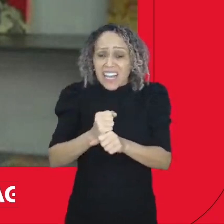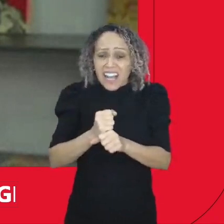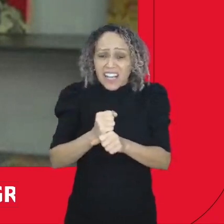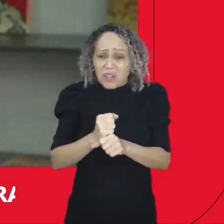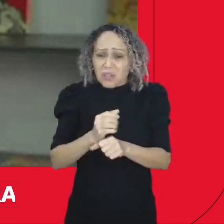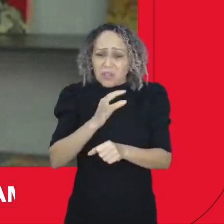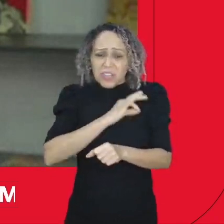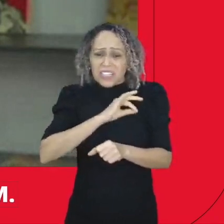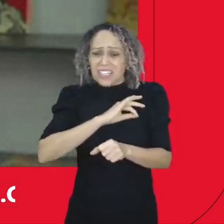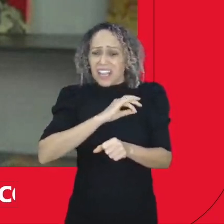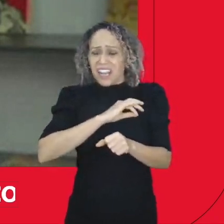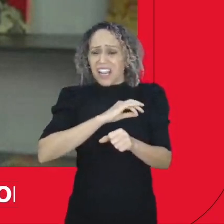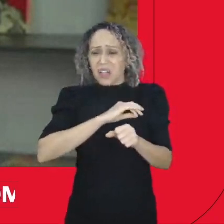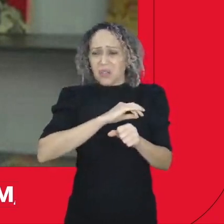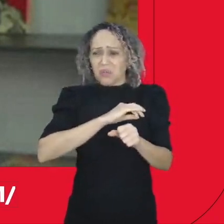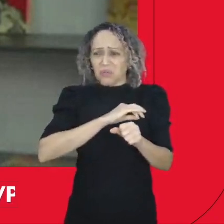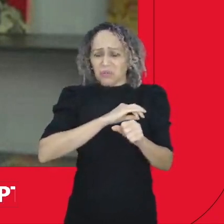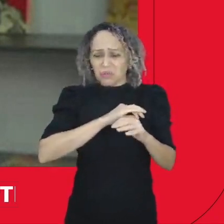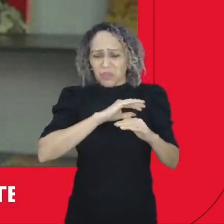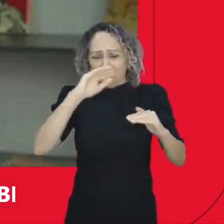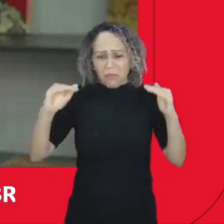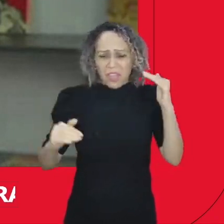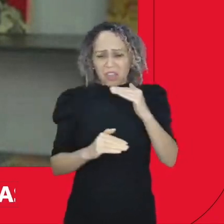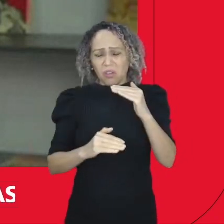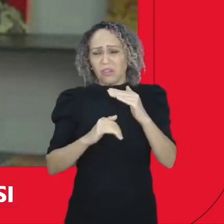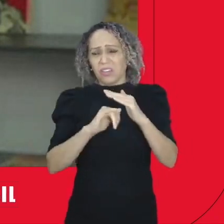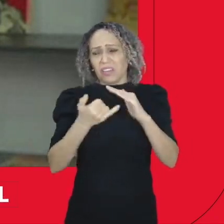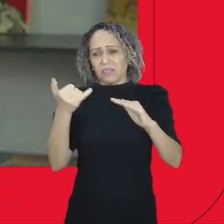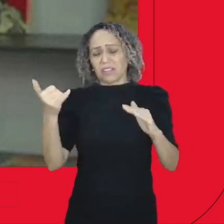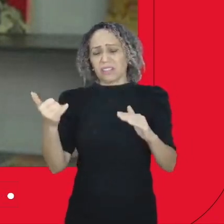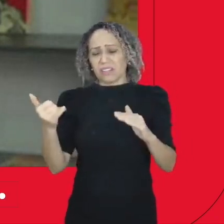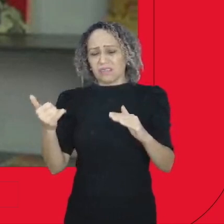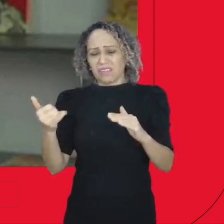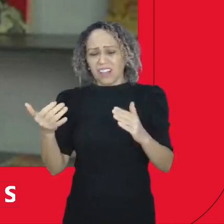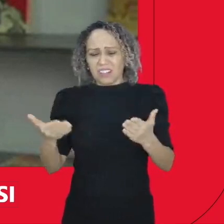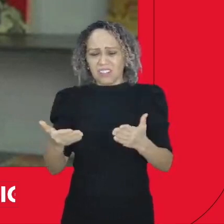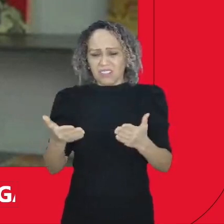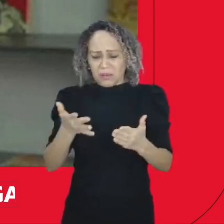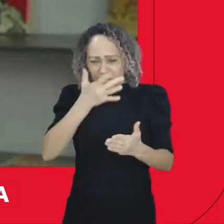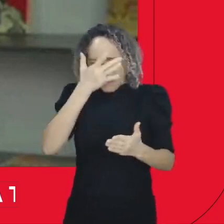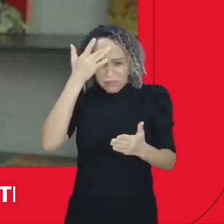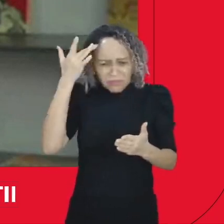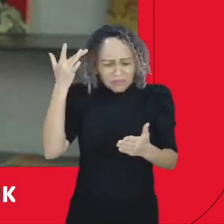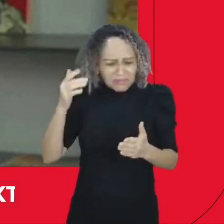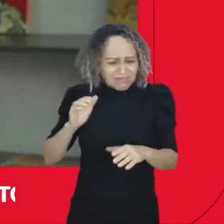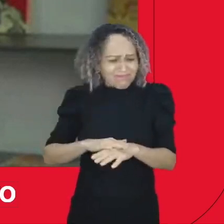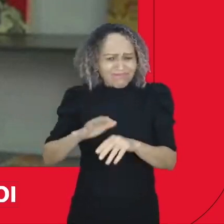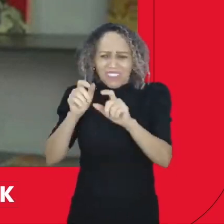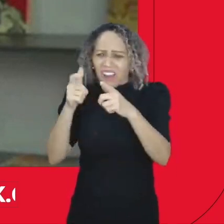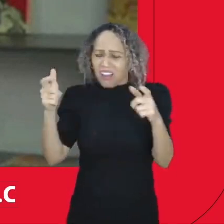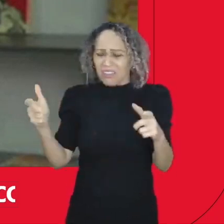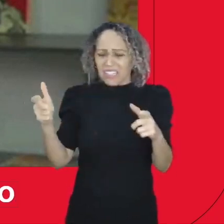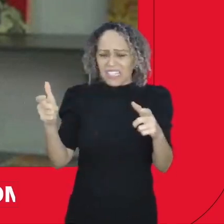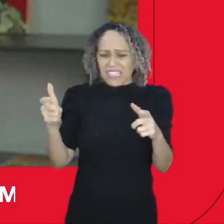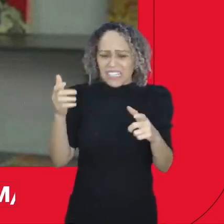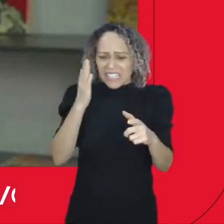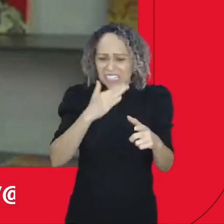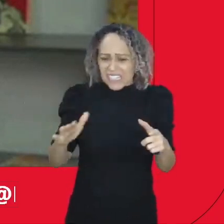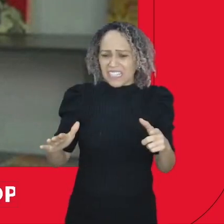tem banheiro, ou se tem, não está funcionando. Professores e professoras, servidores de escola trabalhando com baixa estima, se